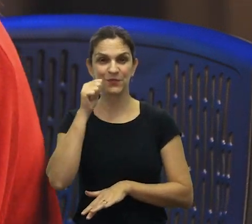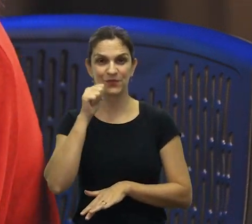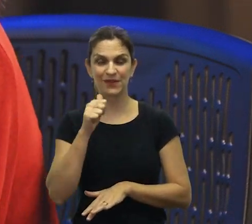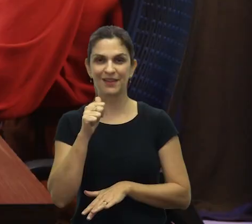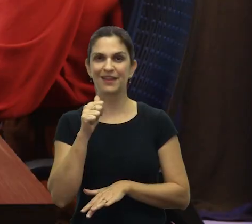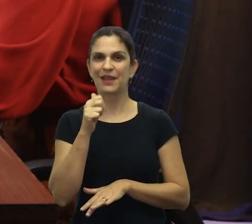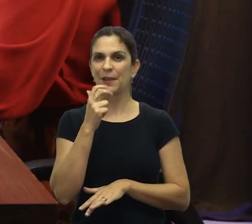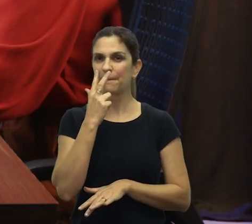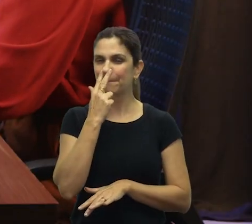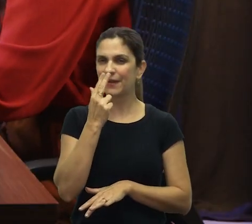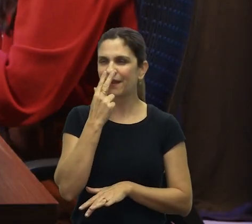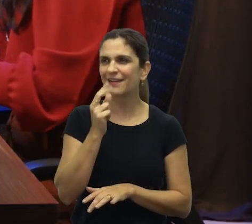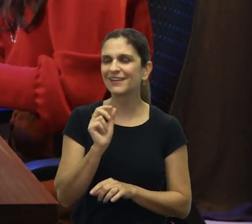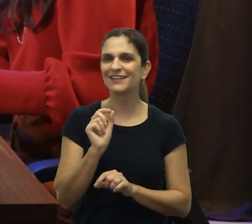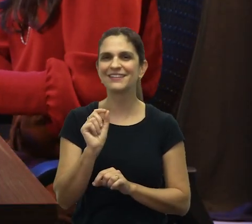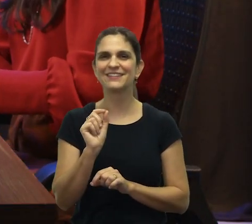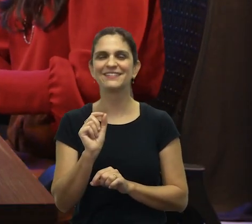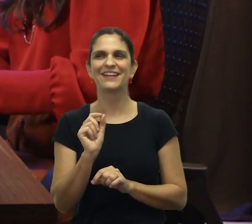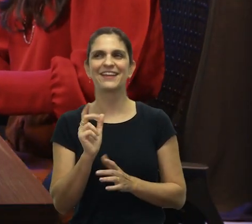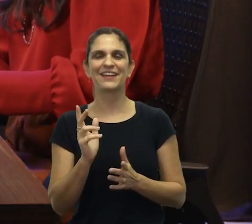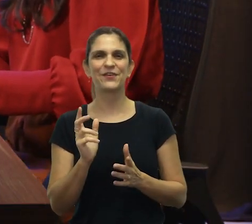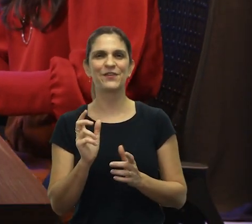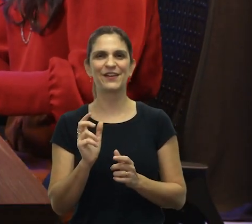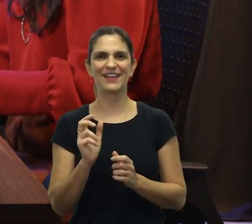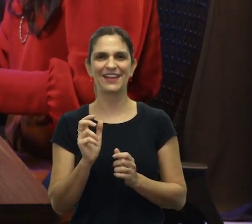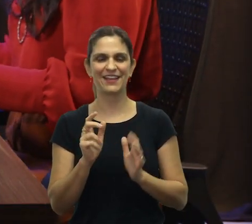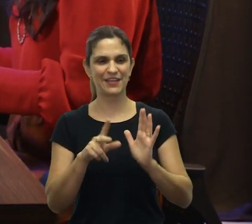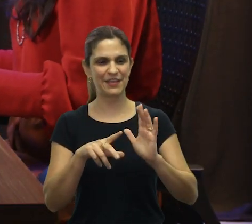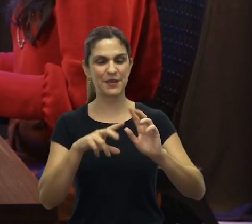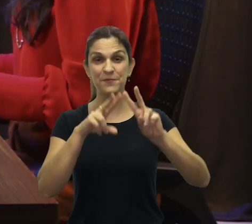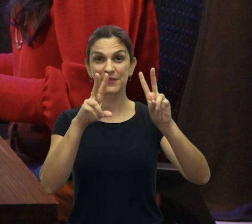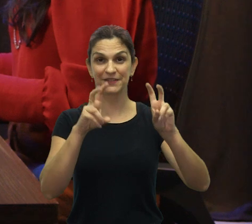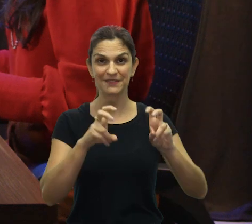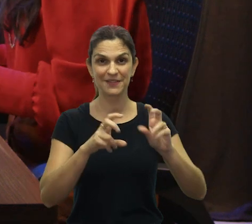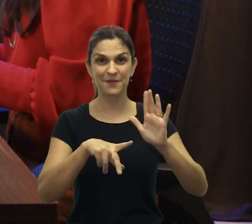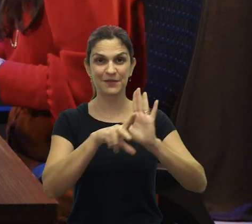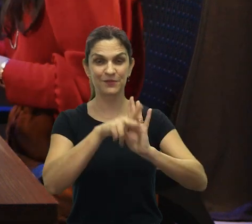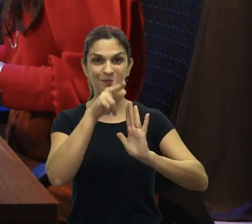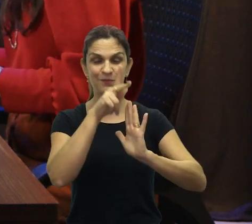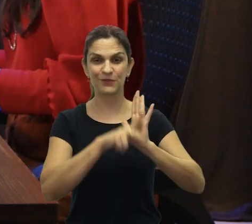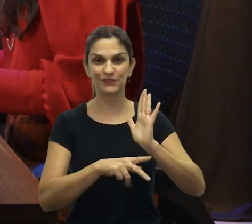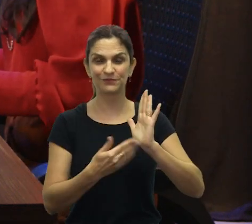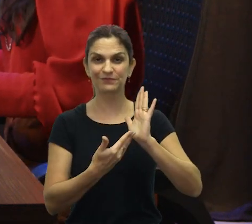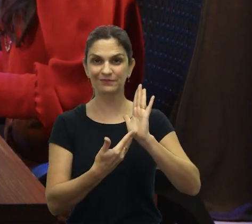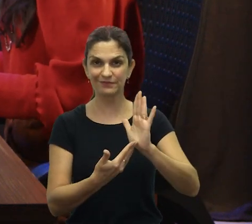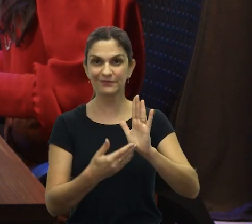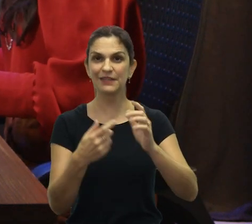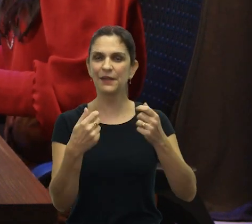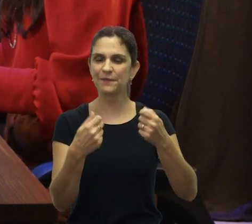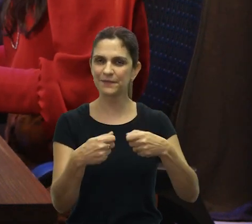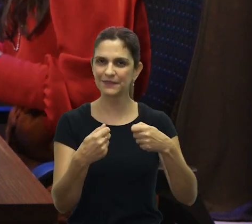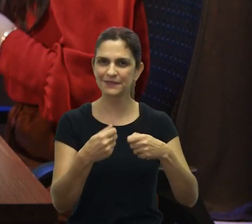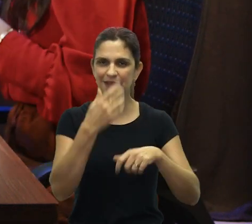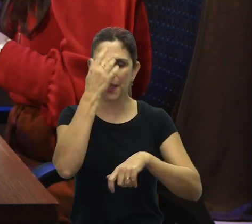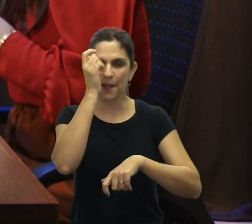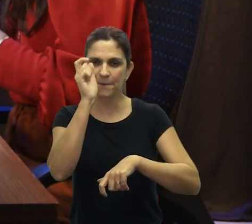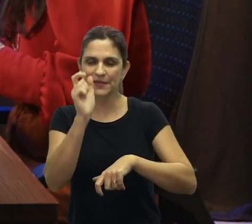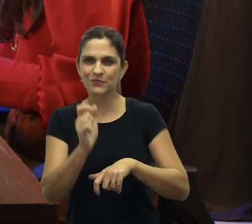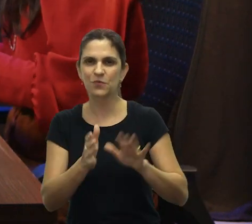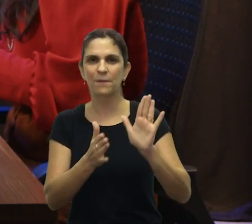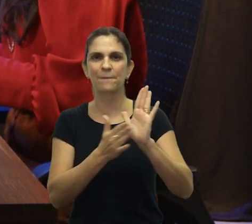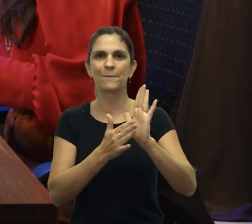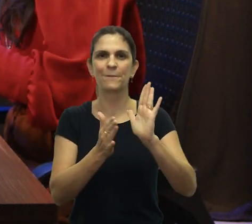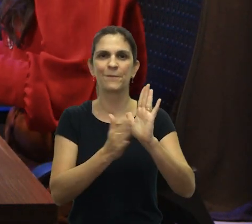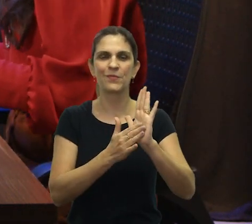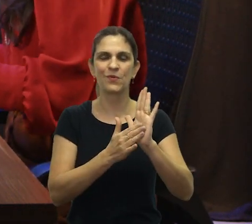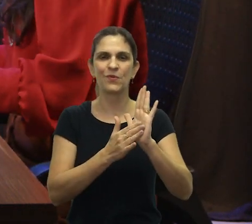mulher. Parece tão assim óbvio esse projeto que deveria já ser assim, mas precisou alguém lá pensar